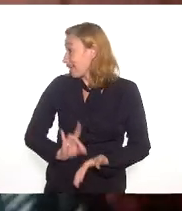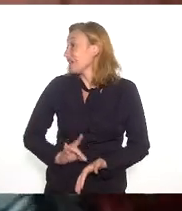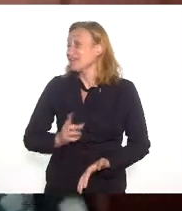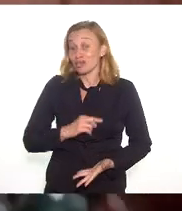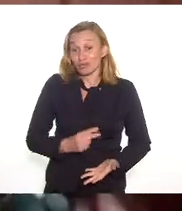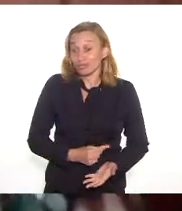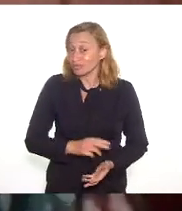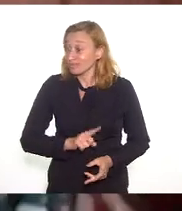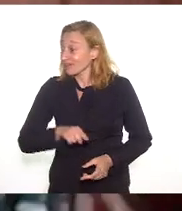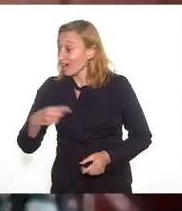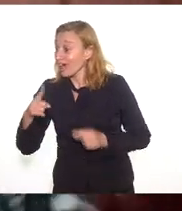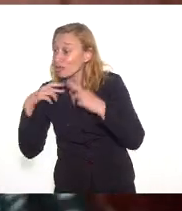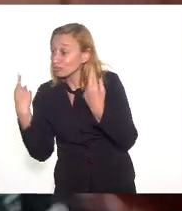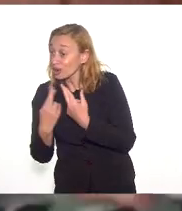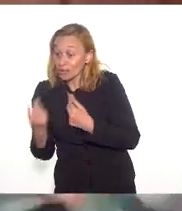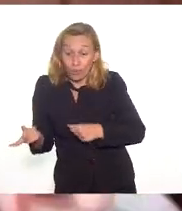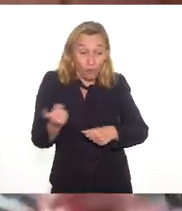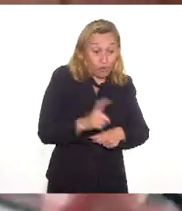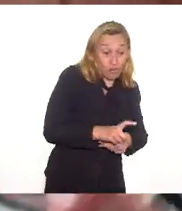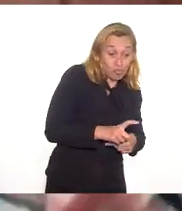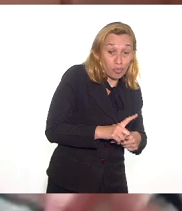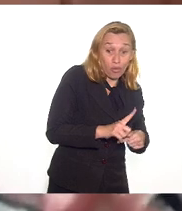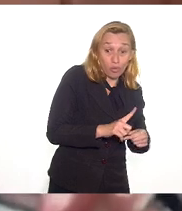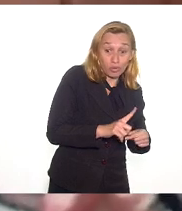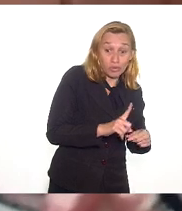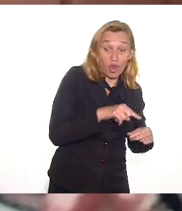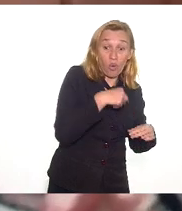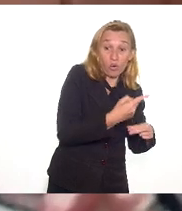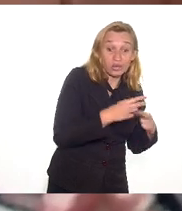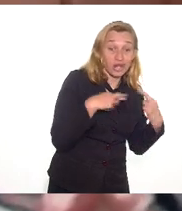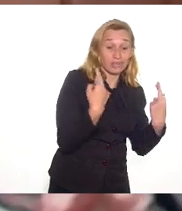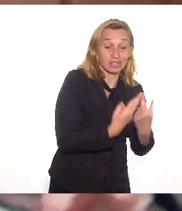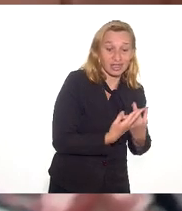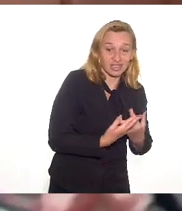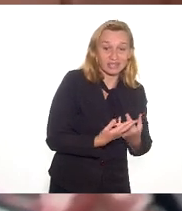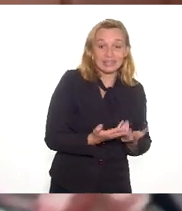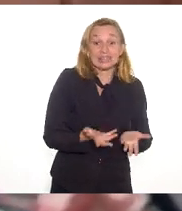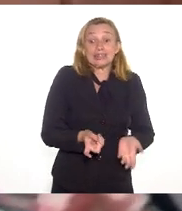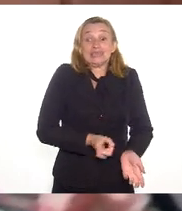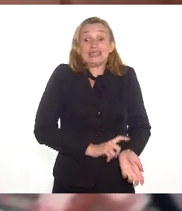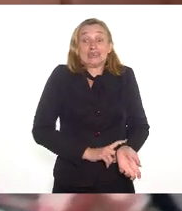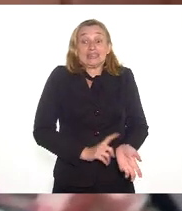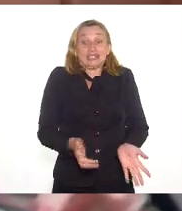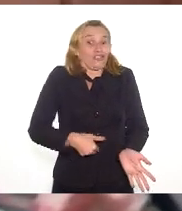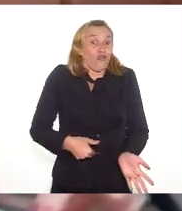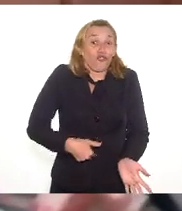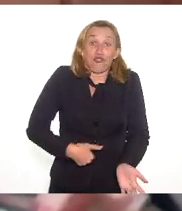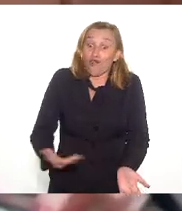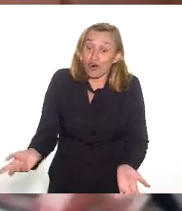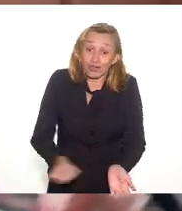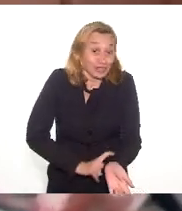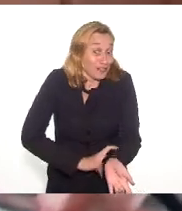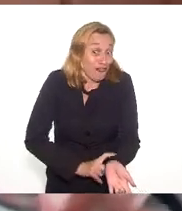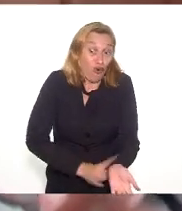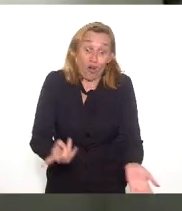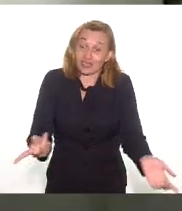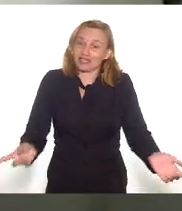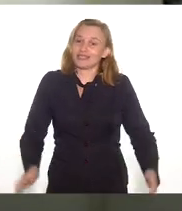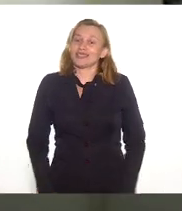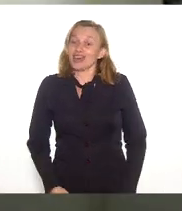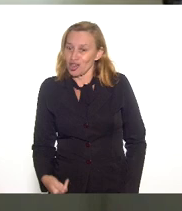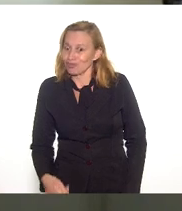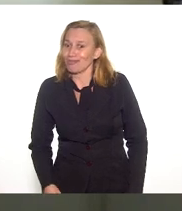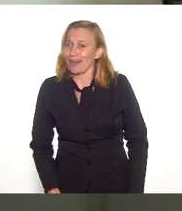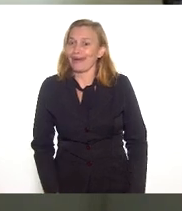para outra e caí aqui no plenário. E realmente isso é uma coisa que me causa muito incômodo. Eu fico nervosa já com fome.